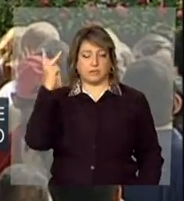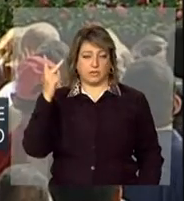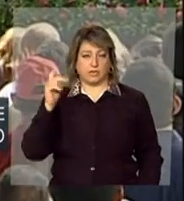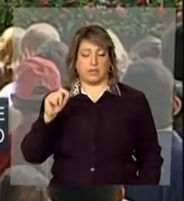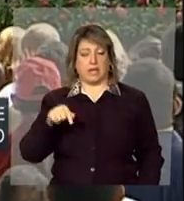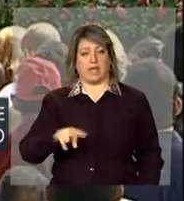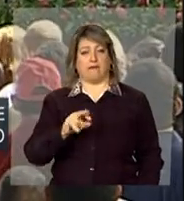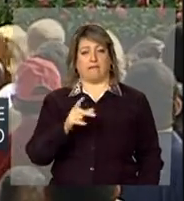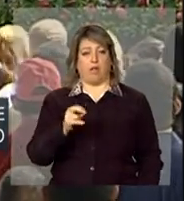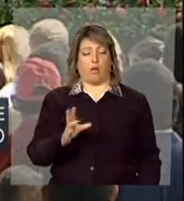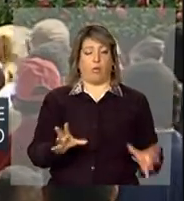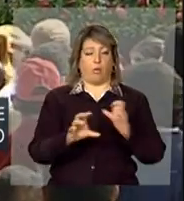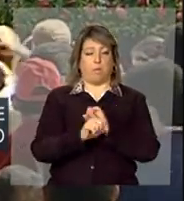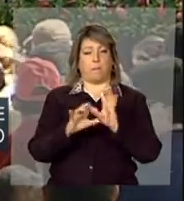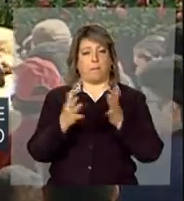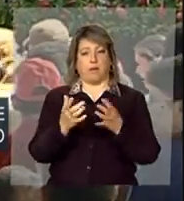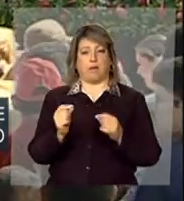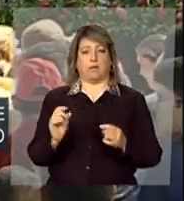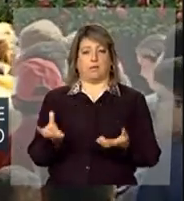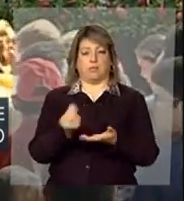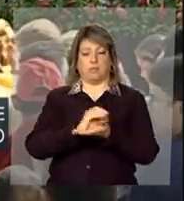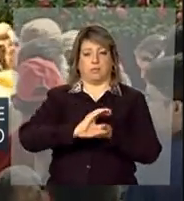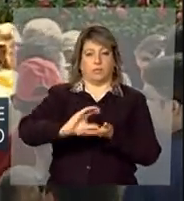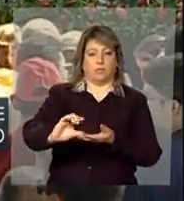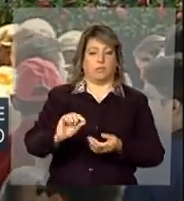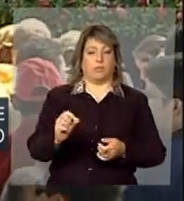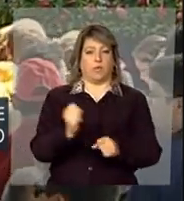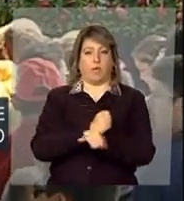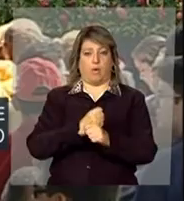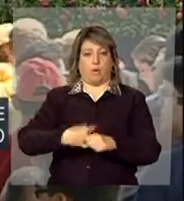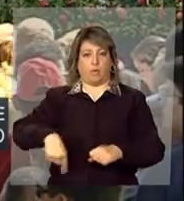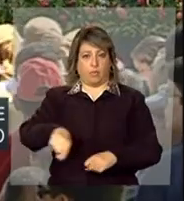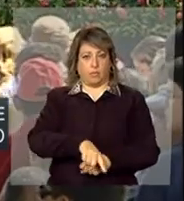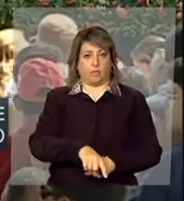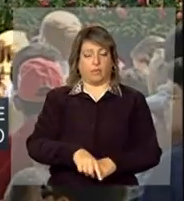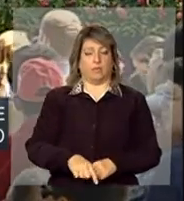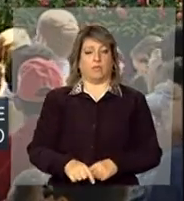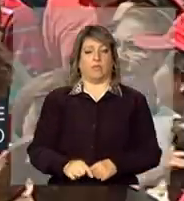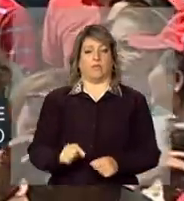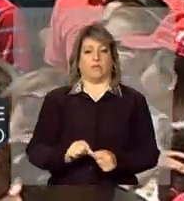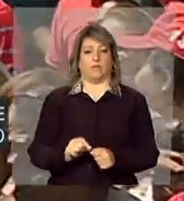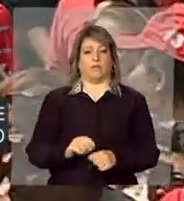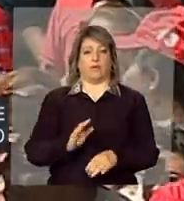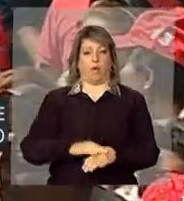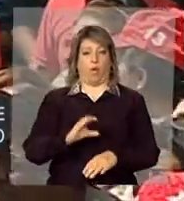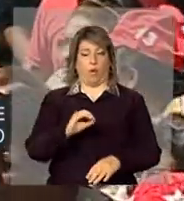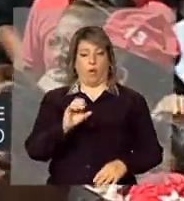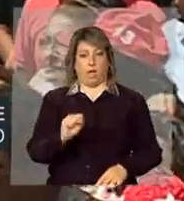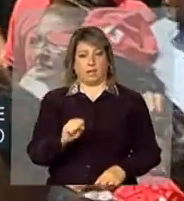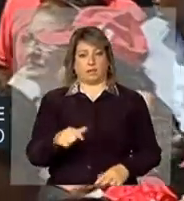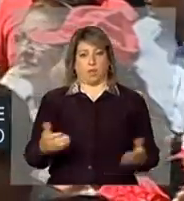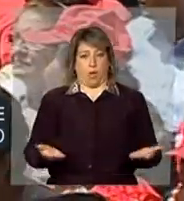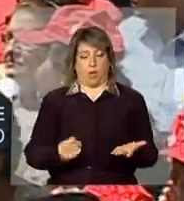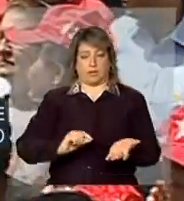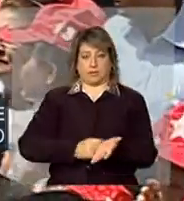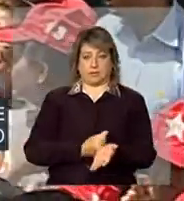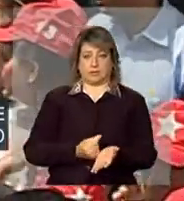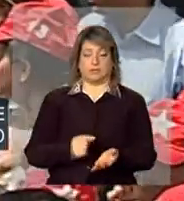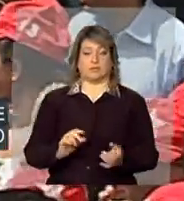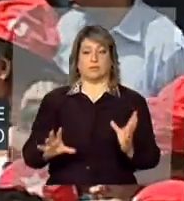O valor aproximado a ser aplicado no empreendimento, viabilizado pelas ordens de serviço hoje